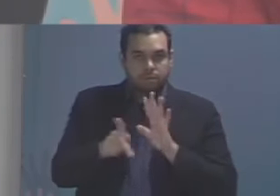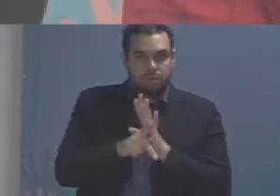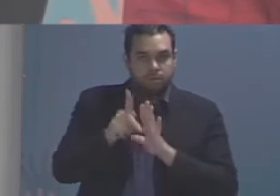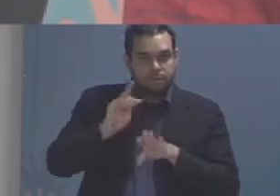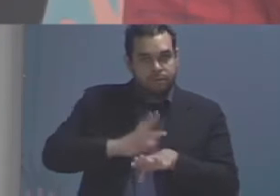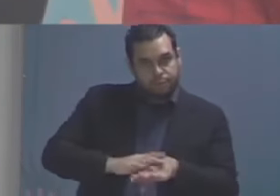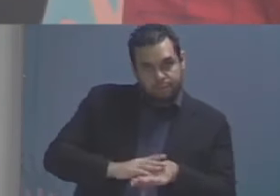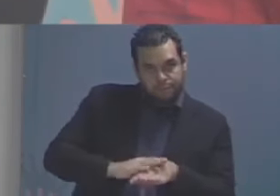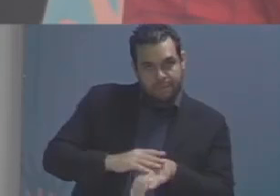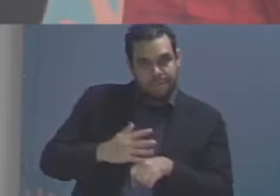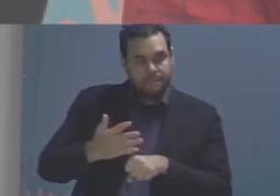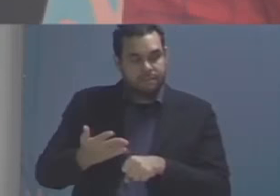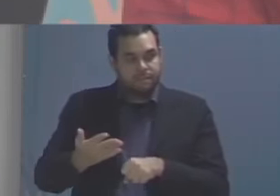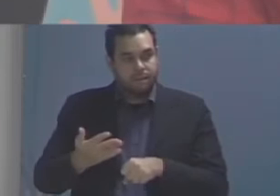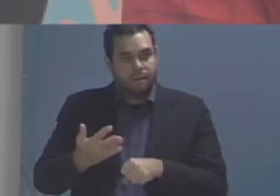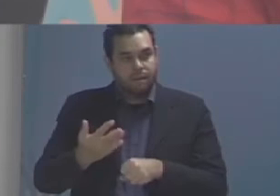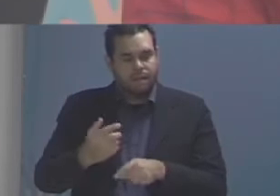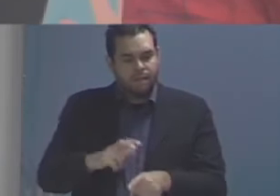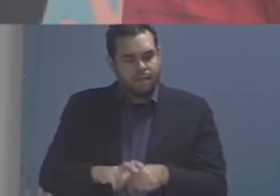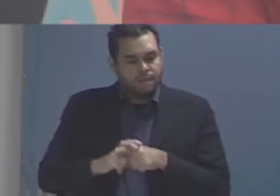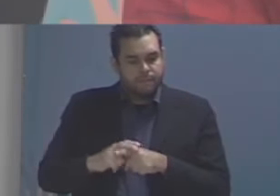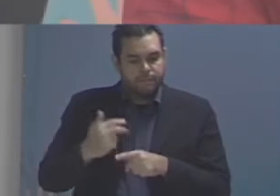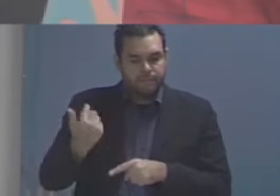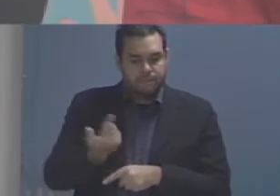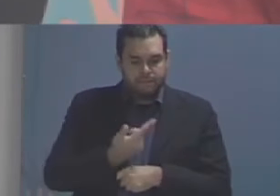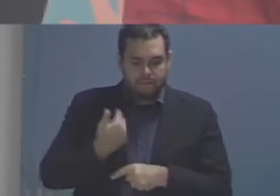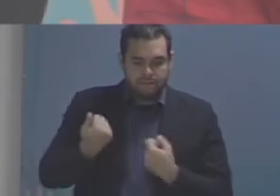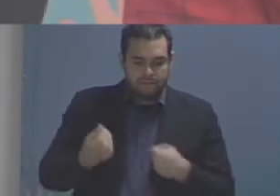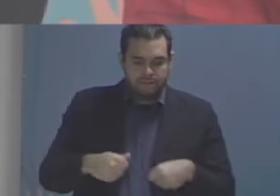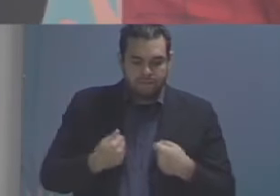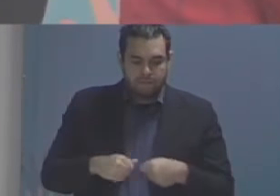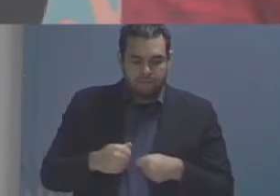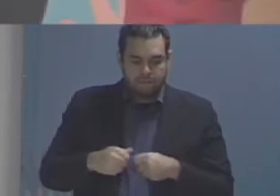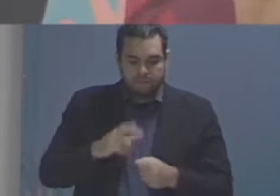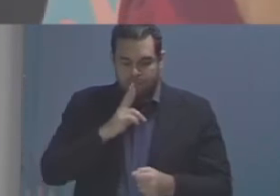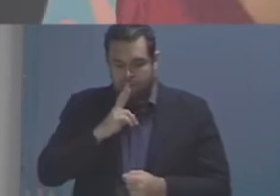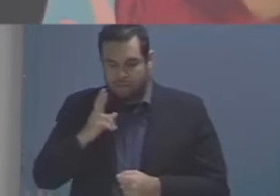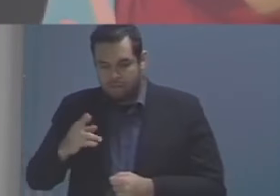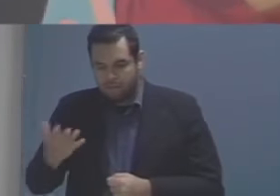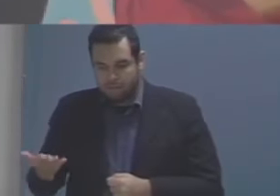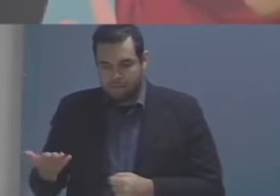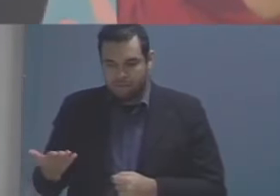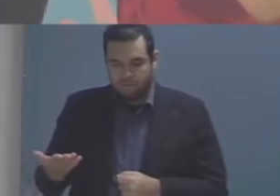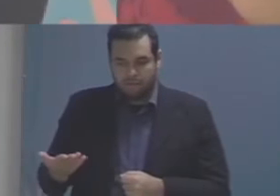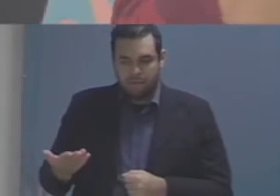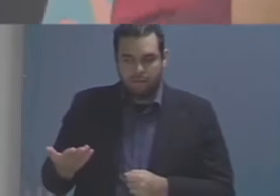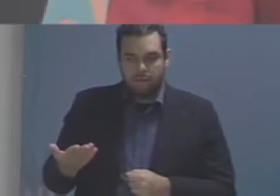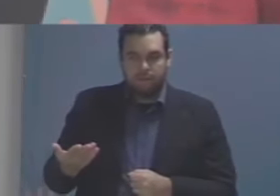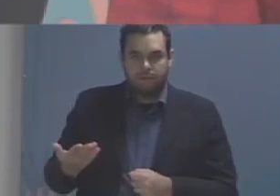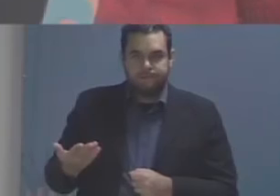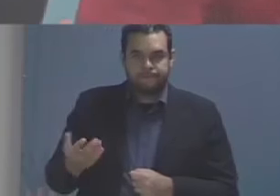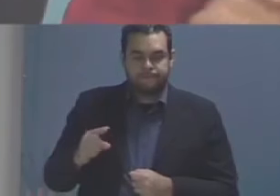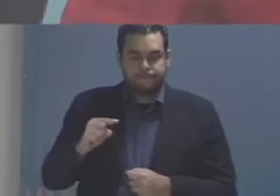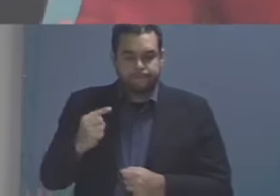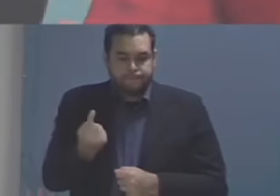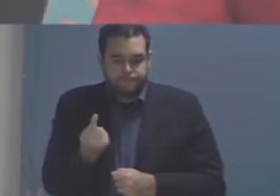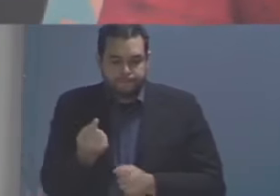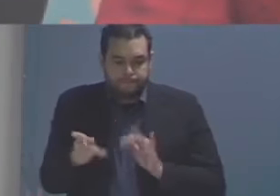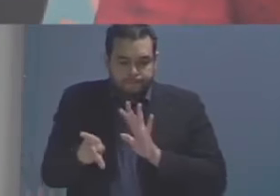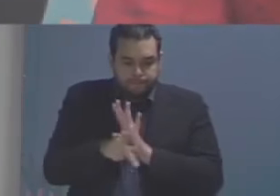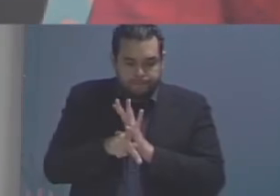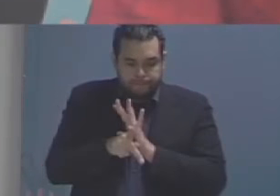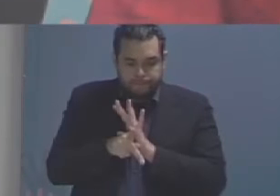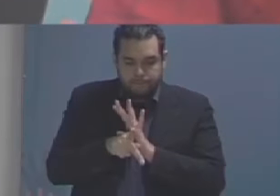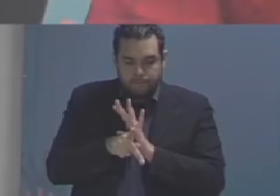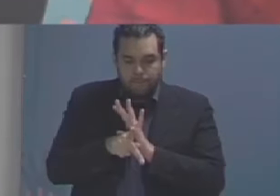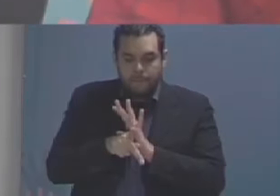patologizante. E eu acho que a gente precisa, a nossa resposta deveria ir em dois caminhos, né? Uma delas é a